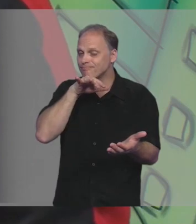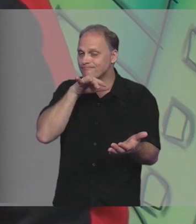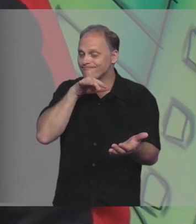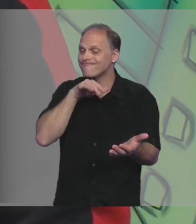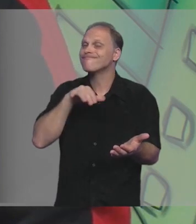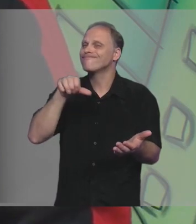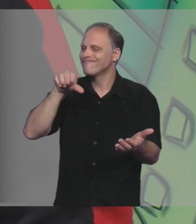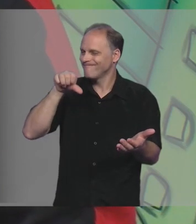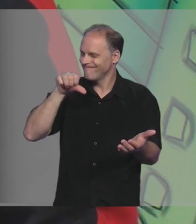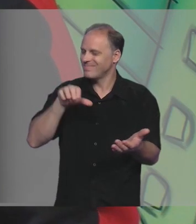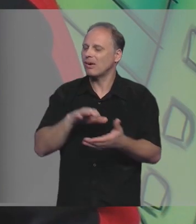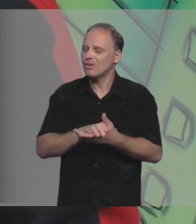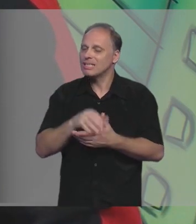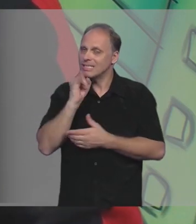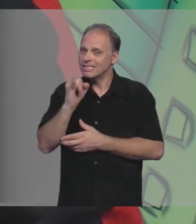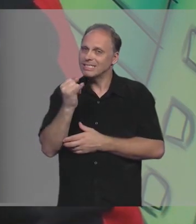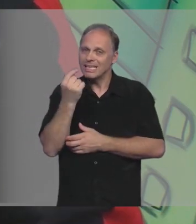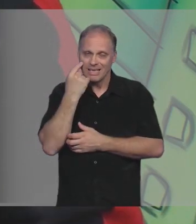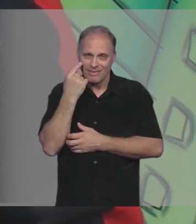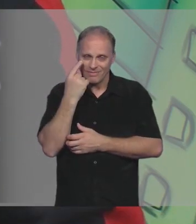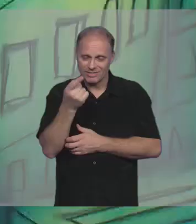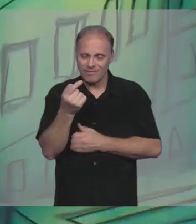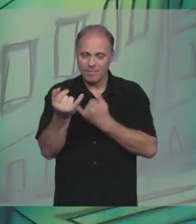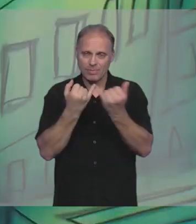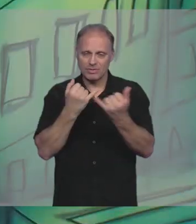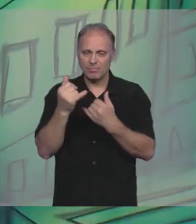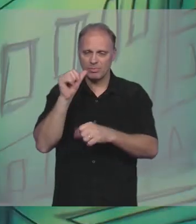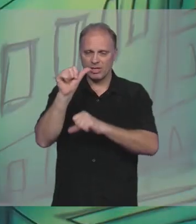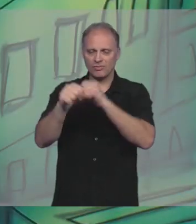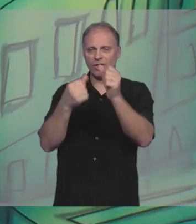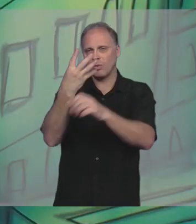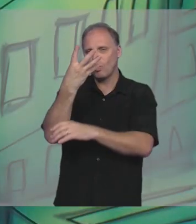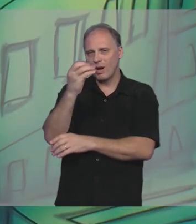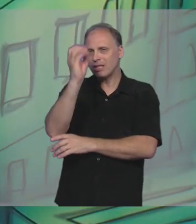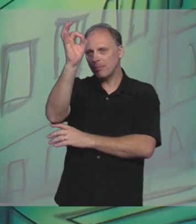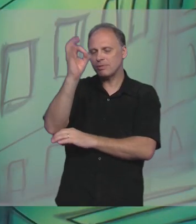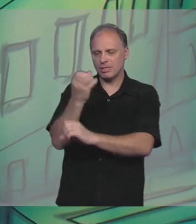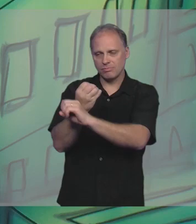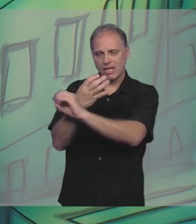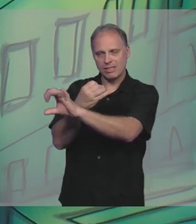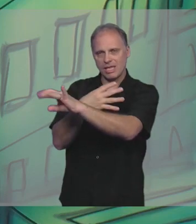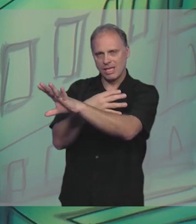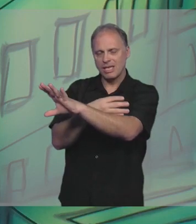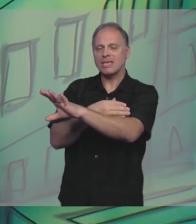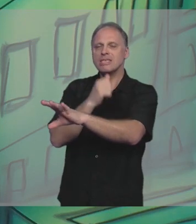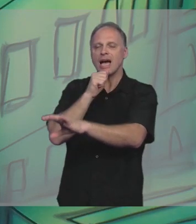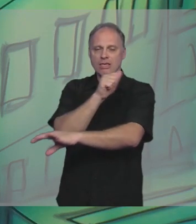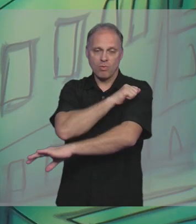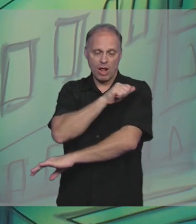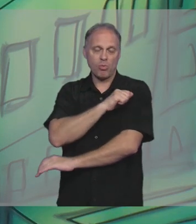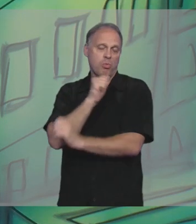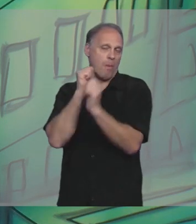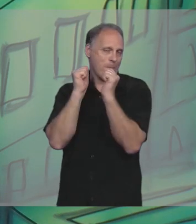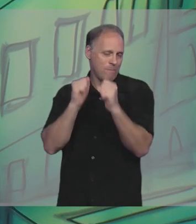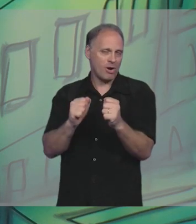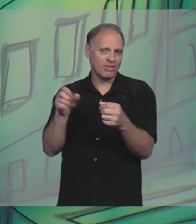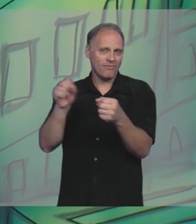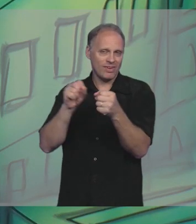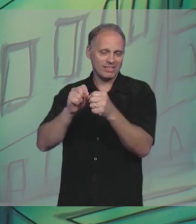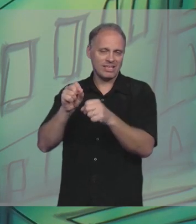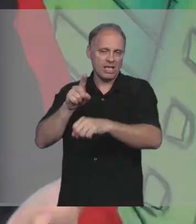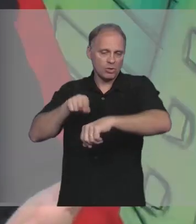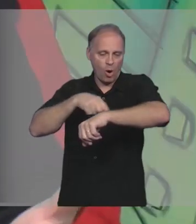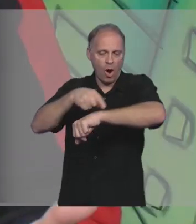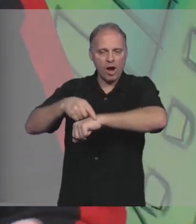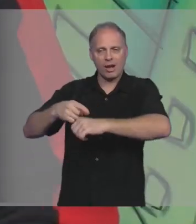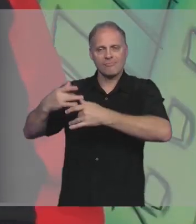baixa qualidade. Se você o transforma até 40% em AD e ainda o aluno pode cumprir parte em